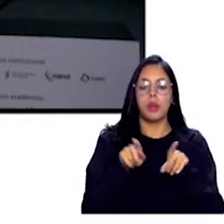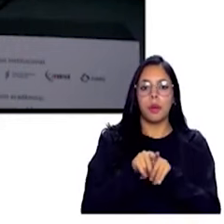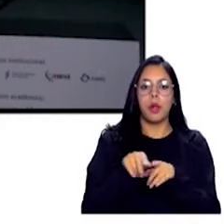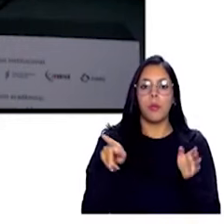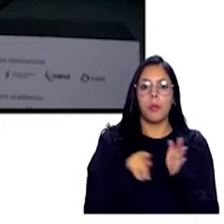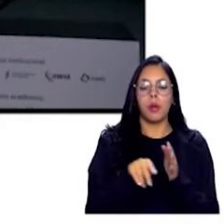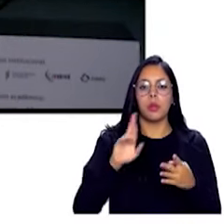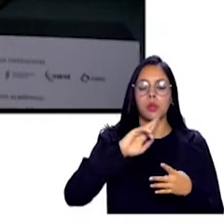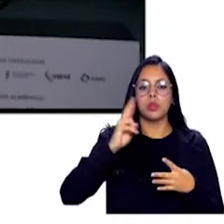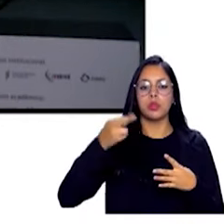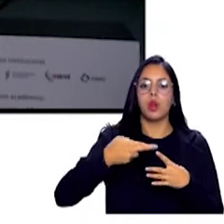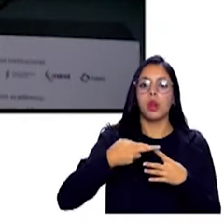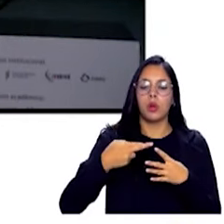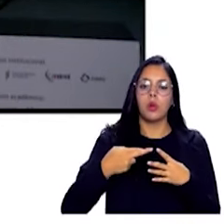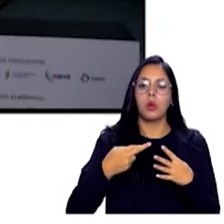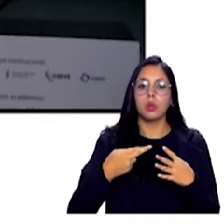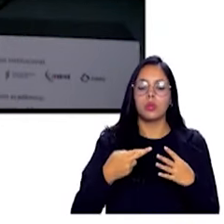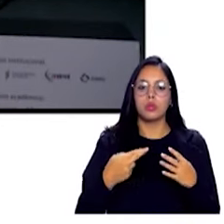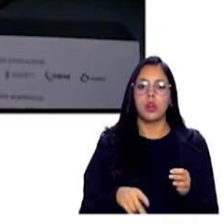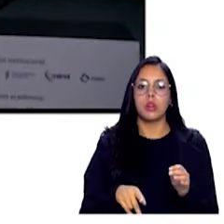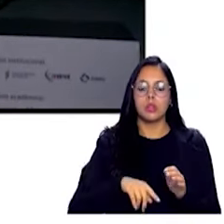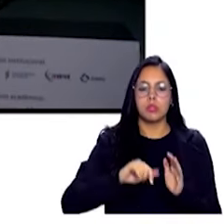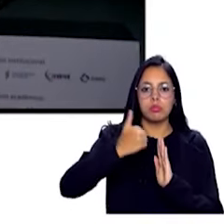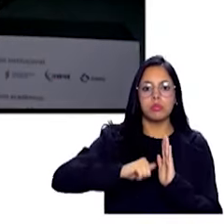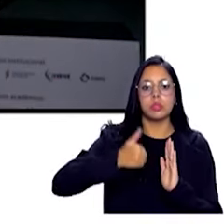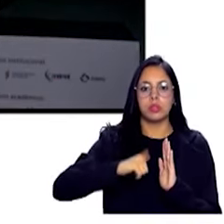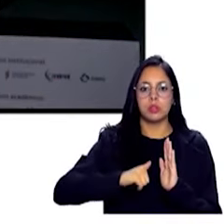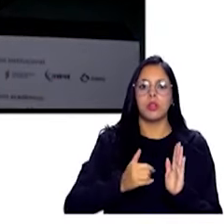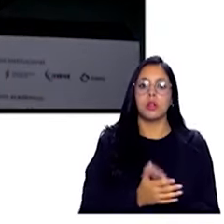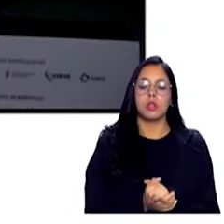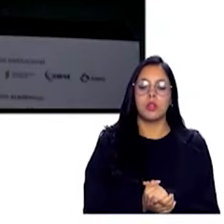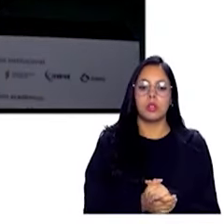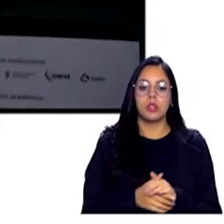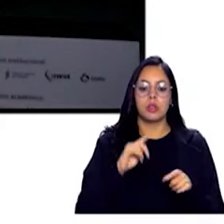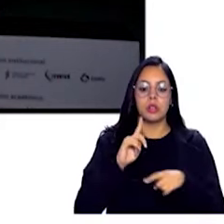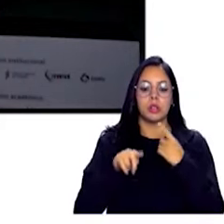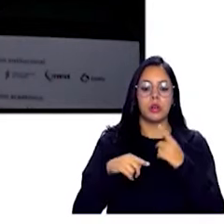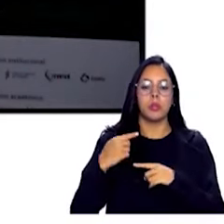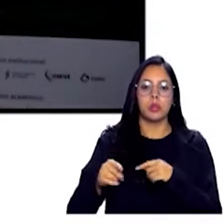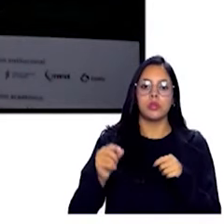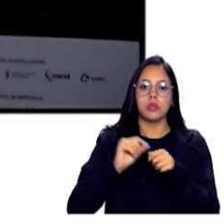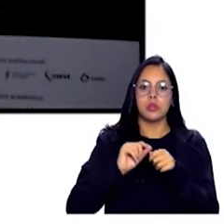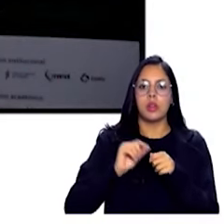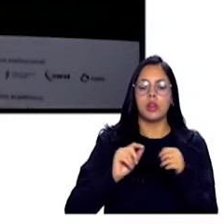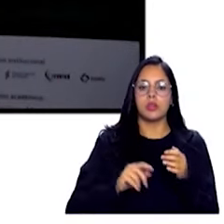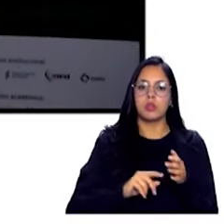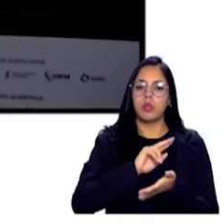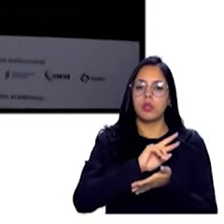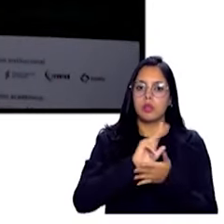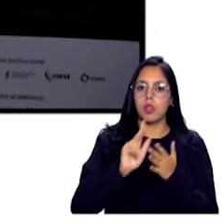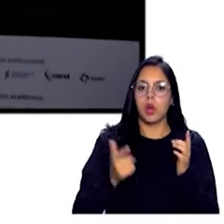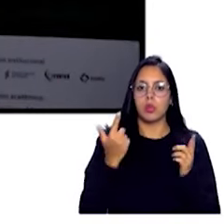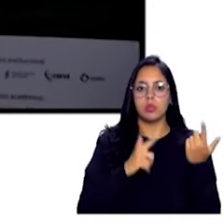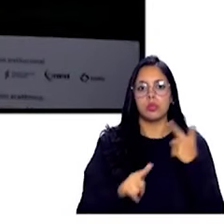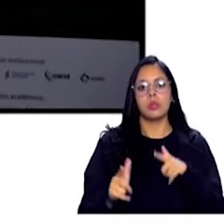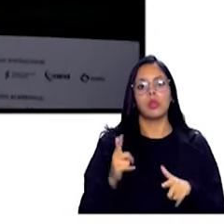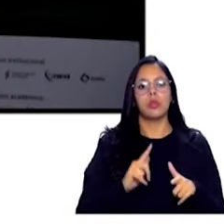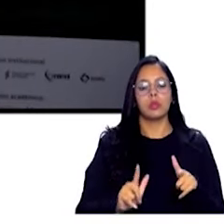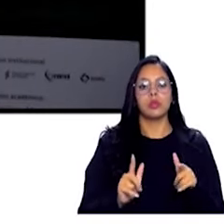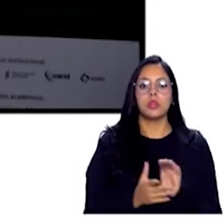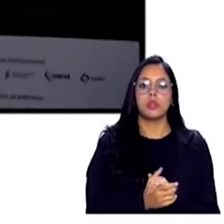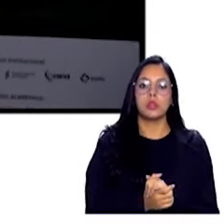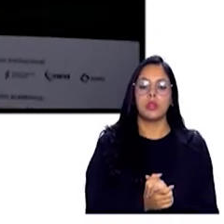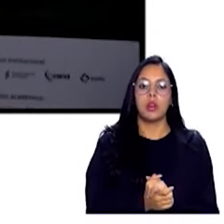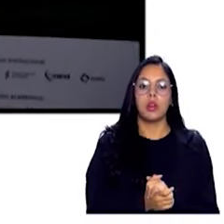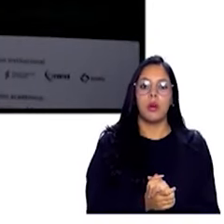de revisão que depois o suo espanhol aperfeiçoou para as instâncias eh de apelo e a Instância